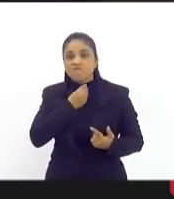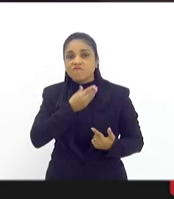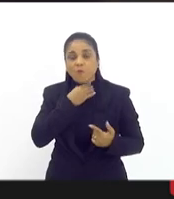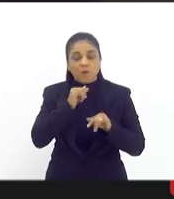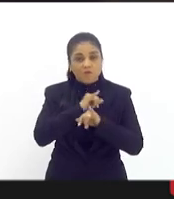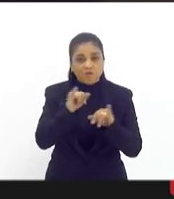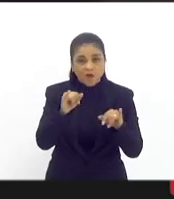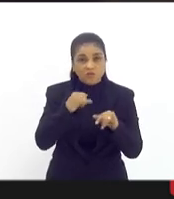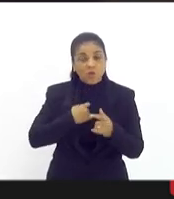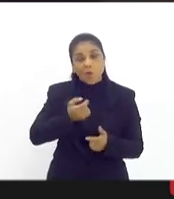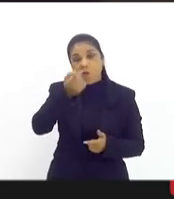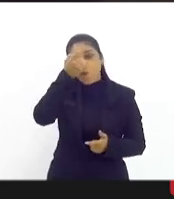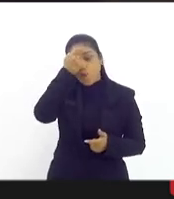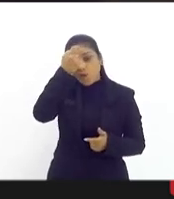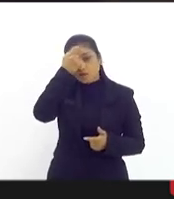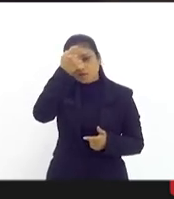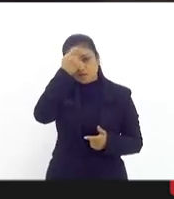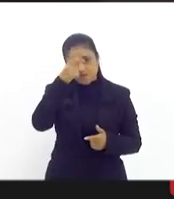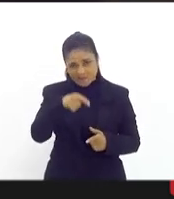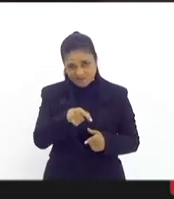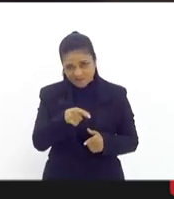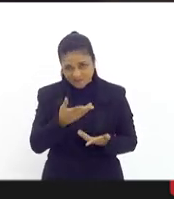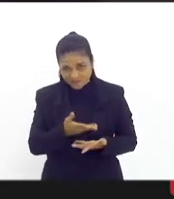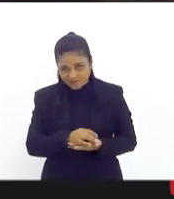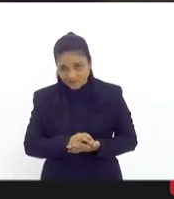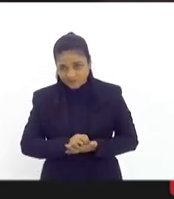a conscientização.